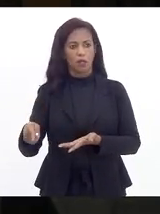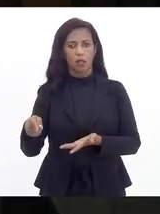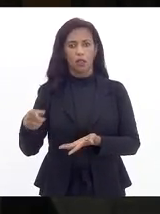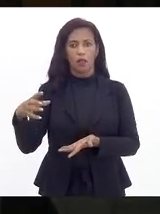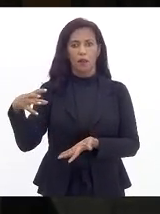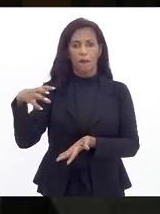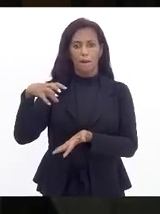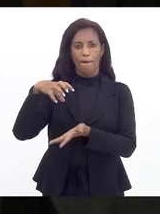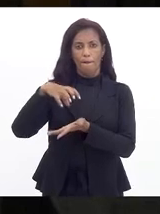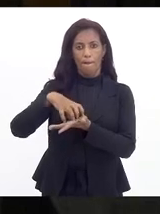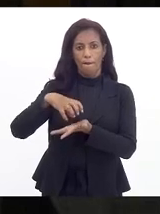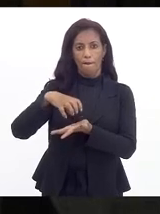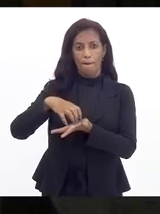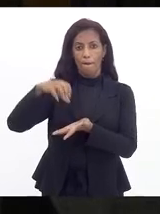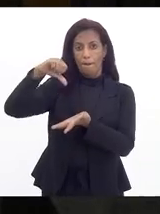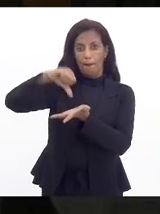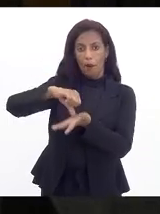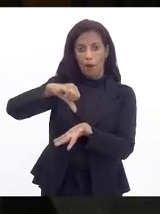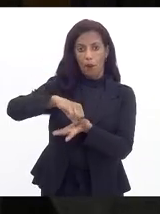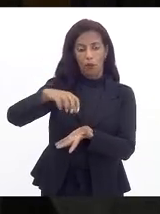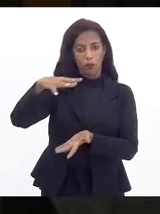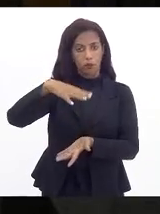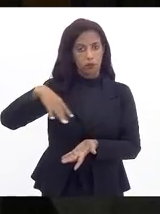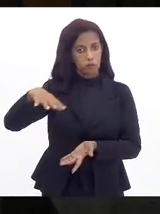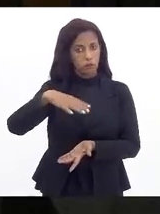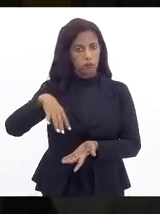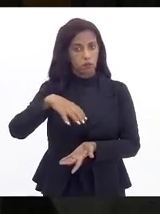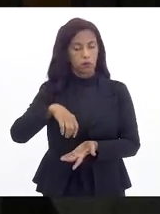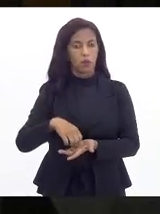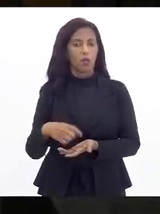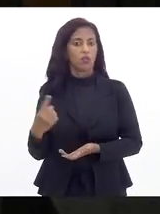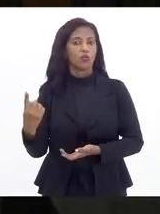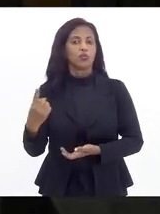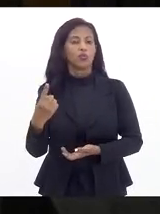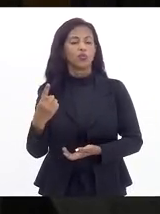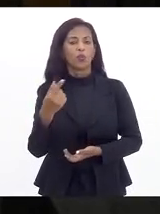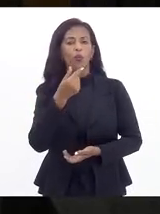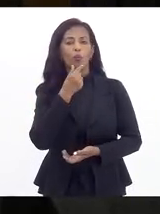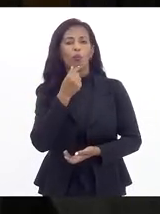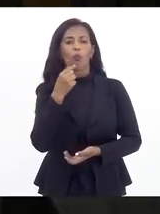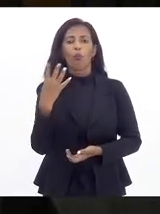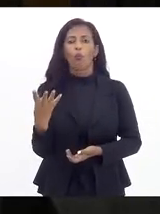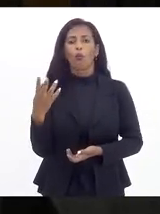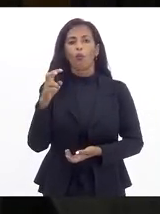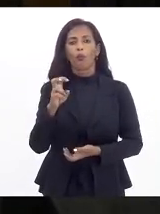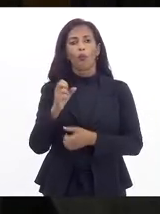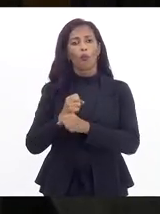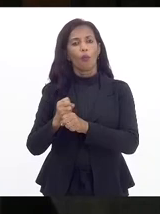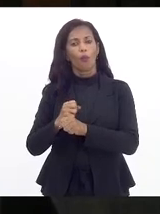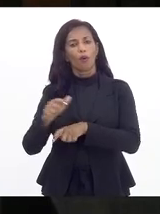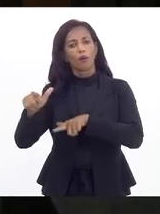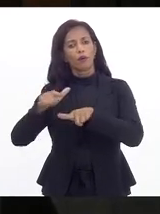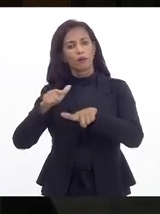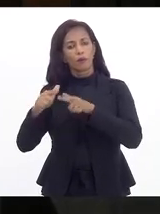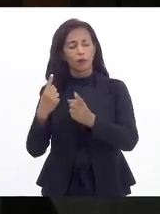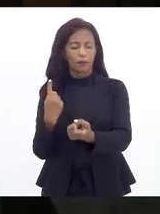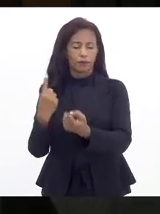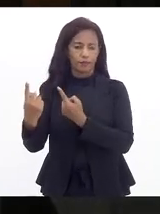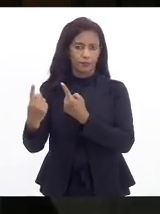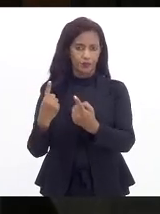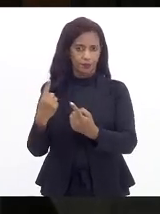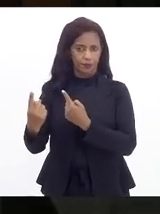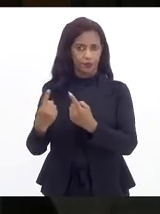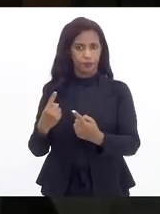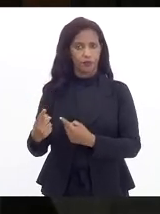aquele polo automobilístico. Nós escolhemos a data, que é de um senhor que há 45 anos trabalha na estrada Intendente